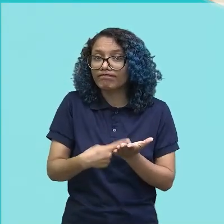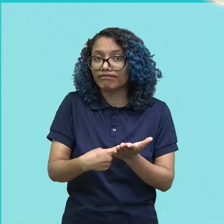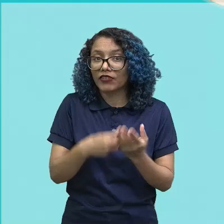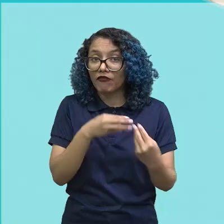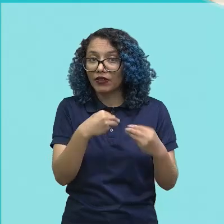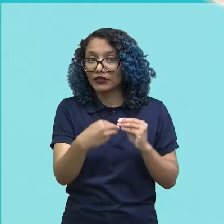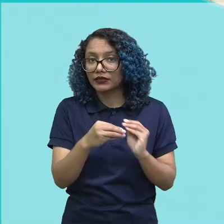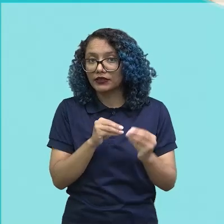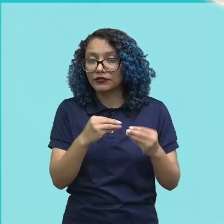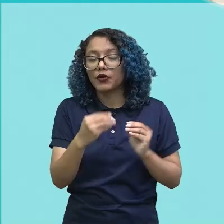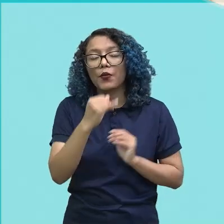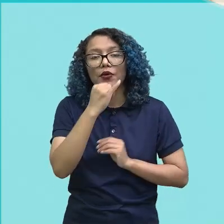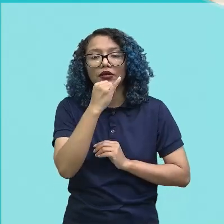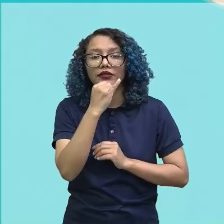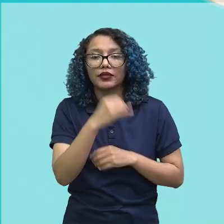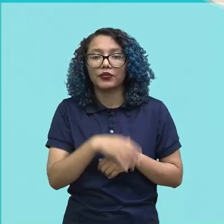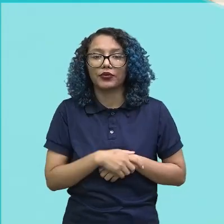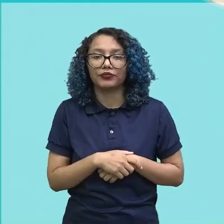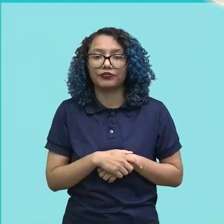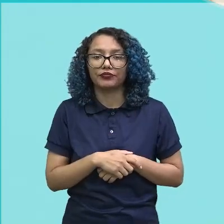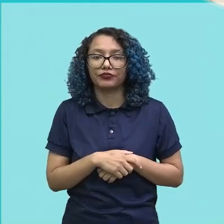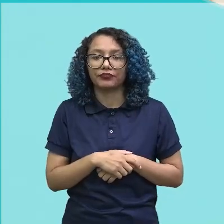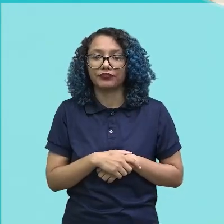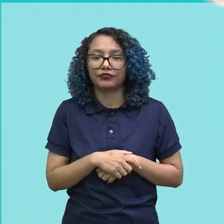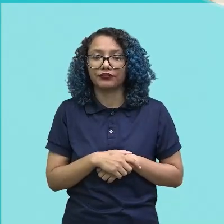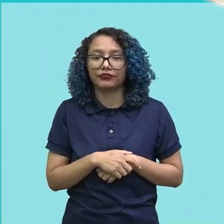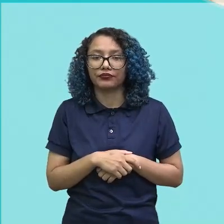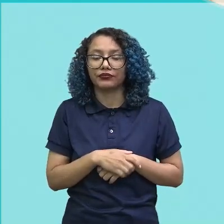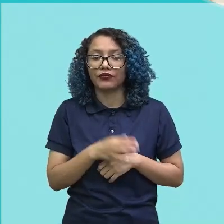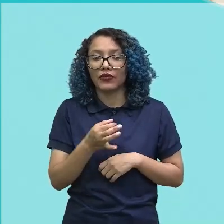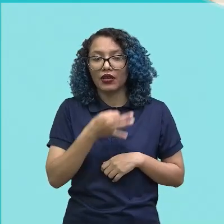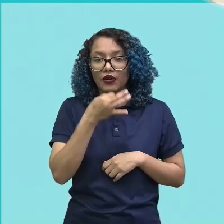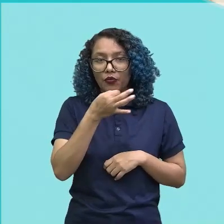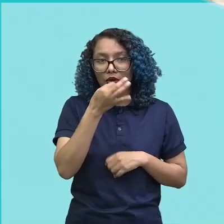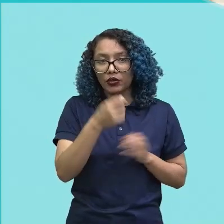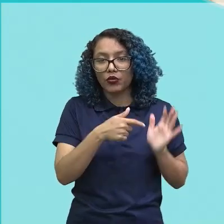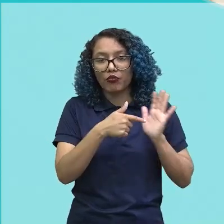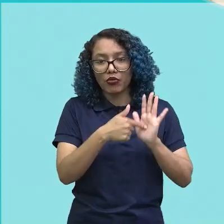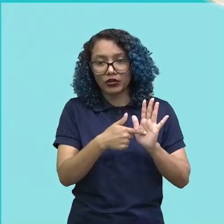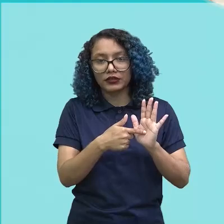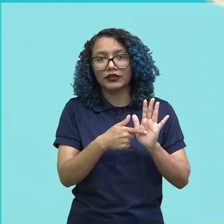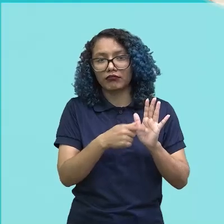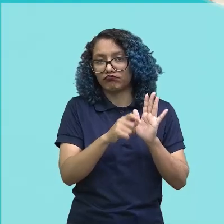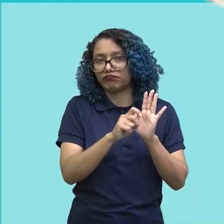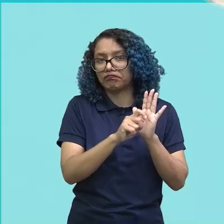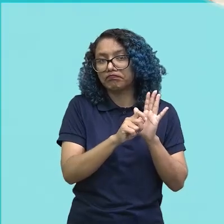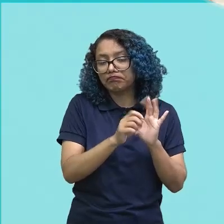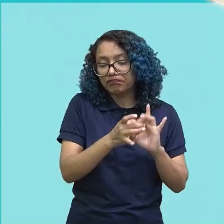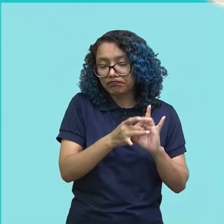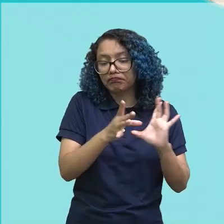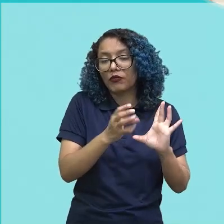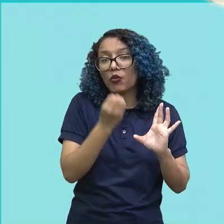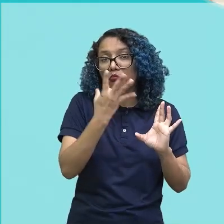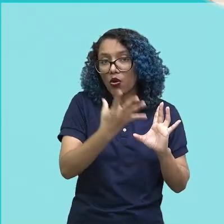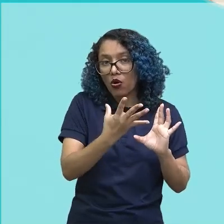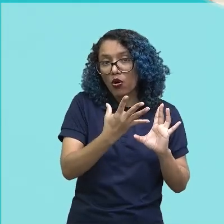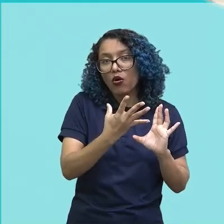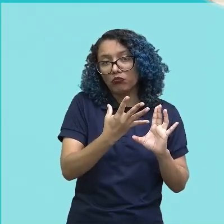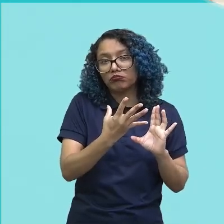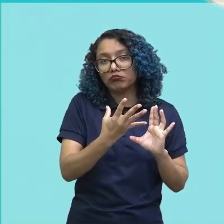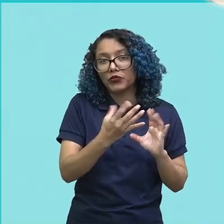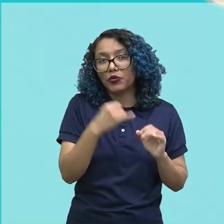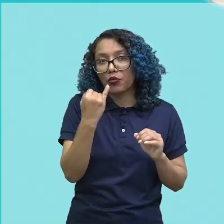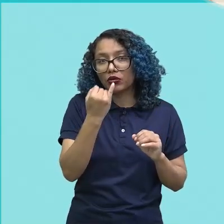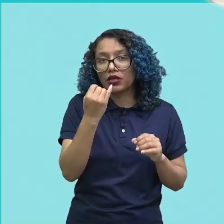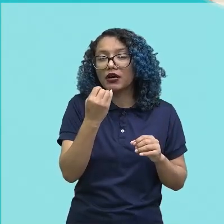de repente, apresentar elementos que mostram que essa legalização é positiva, é favorável para a